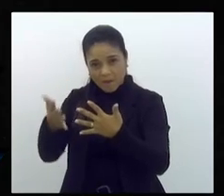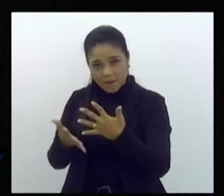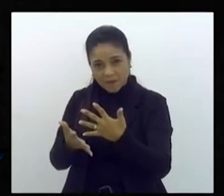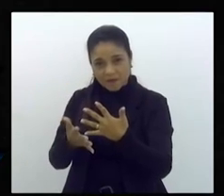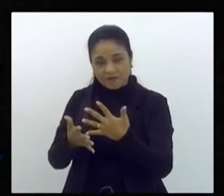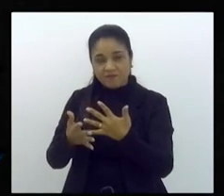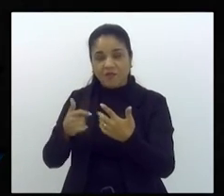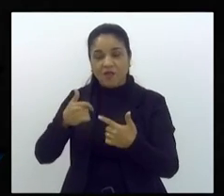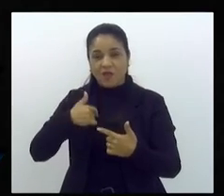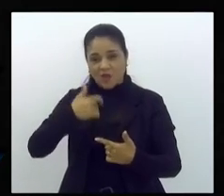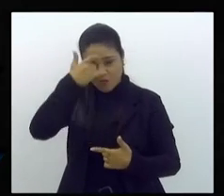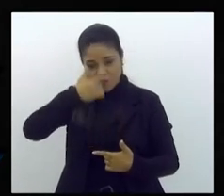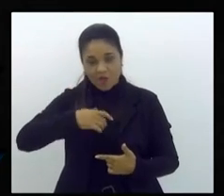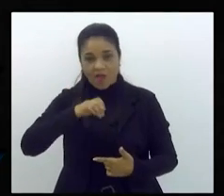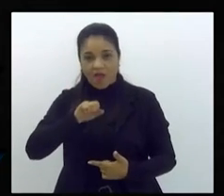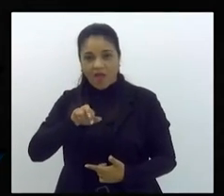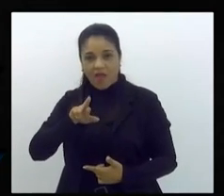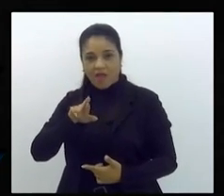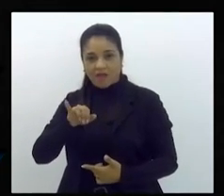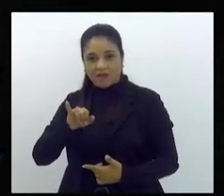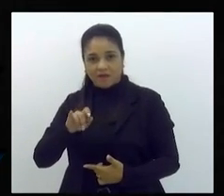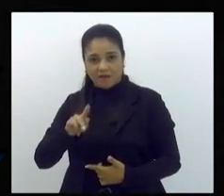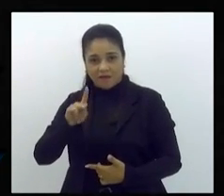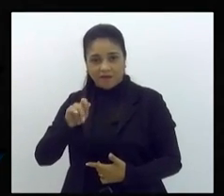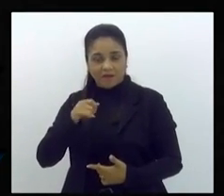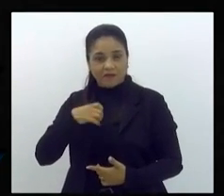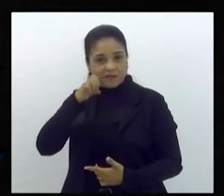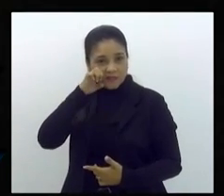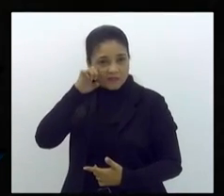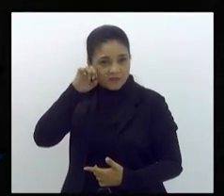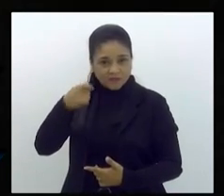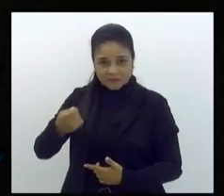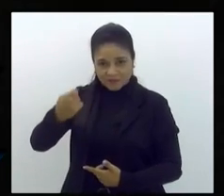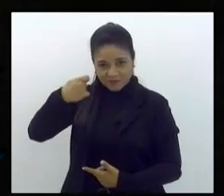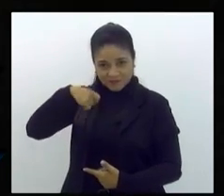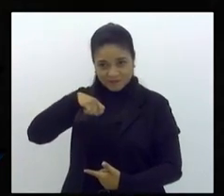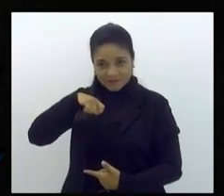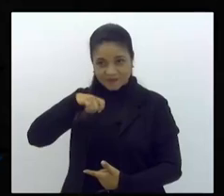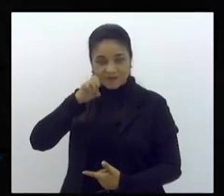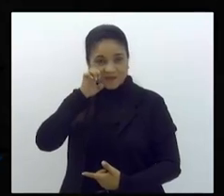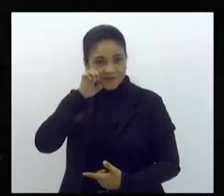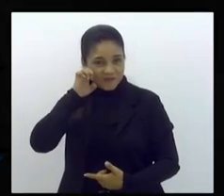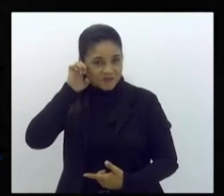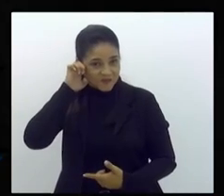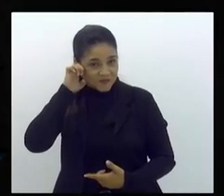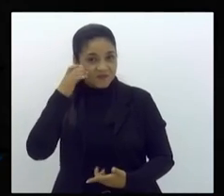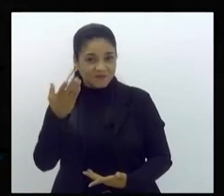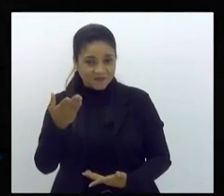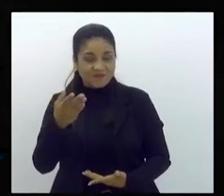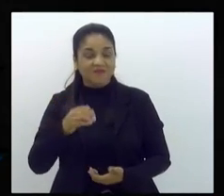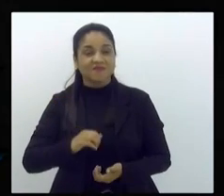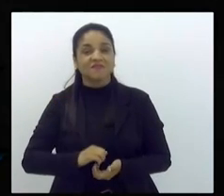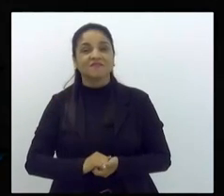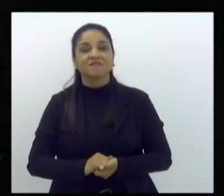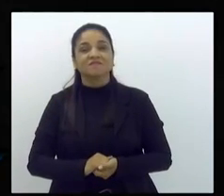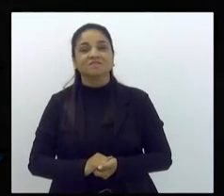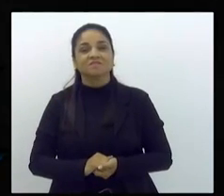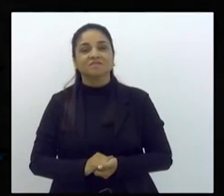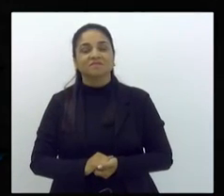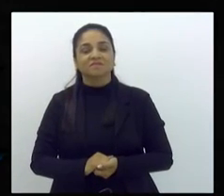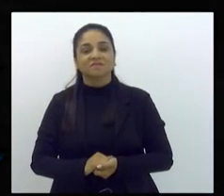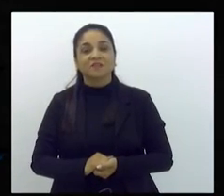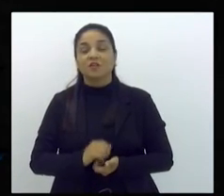que eu sou élika Takamoto o meu sinal é esse aqui isso é e queria falar